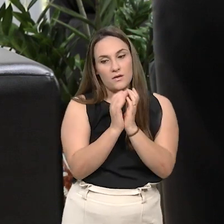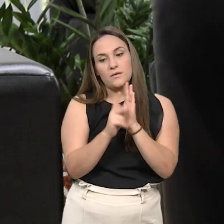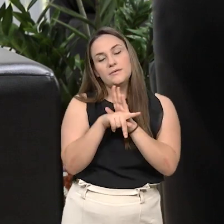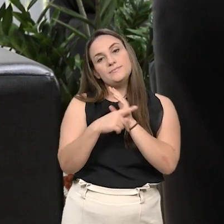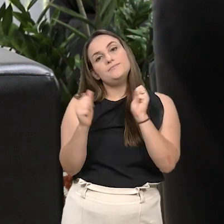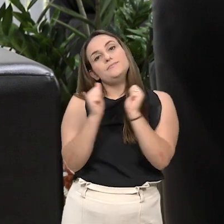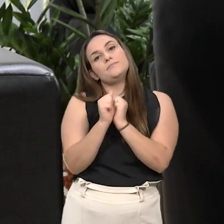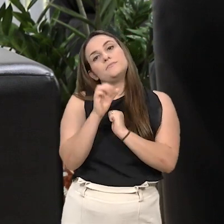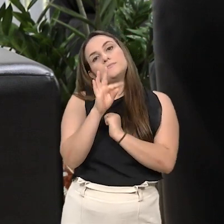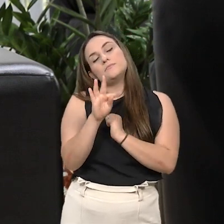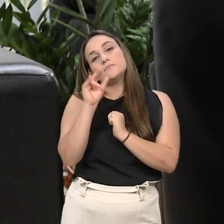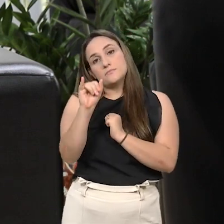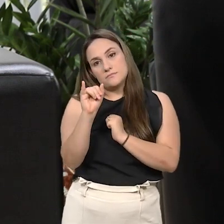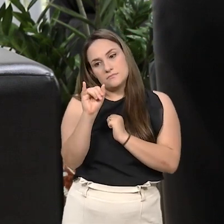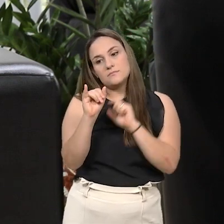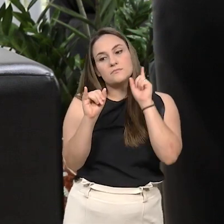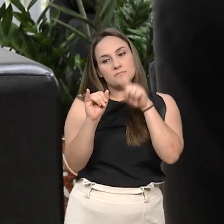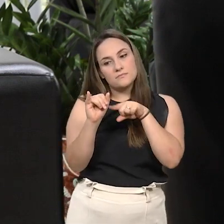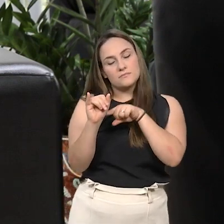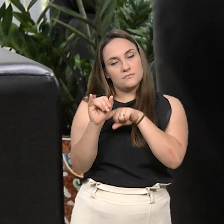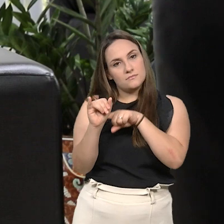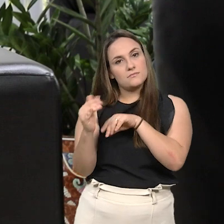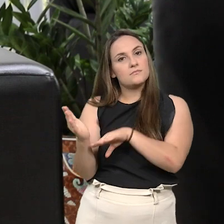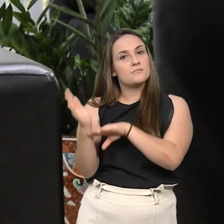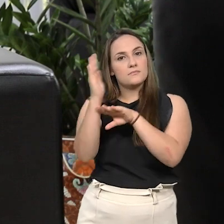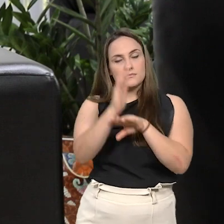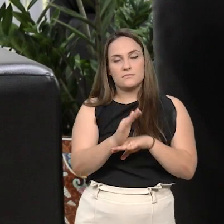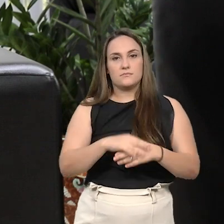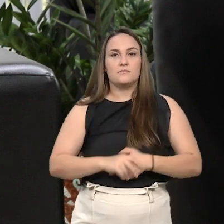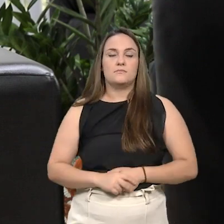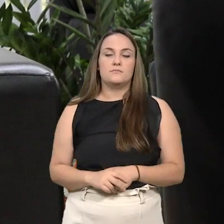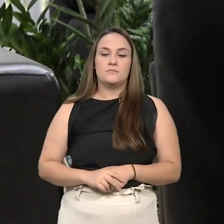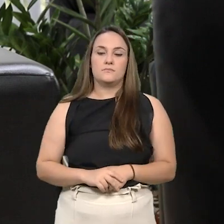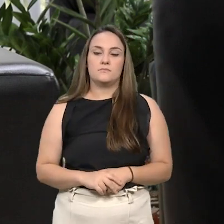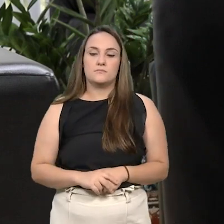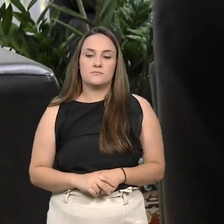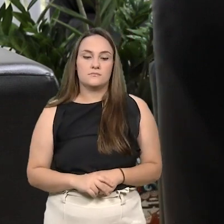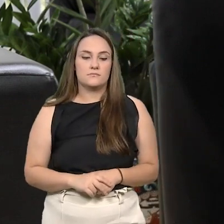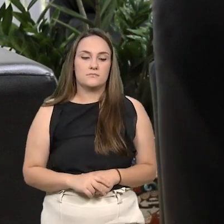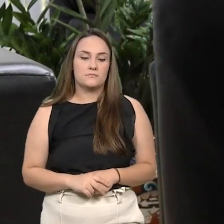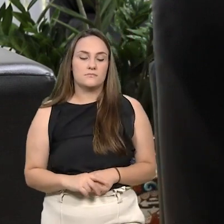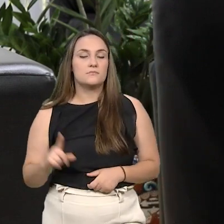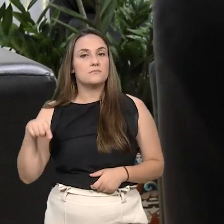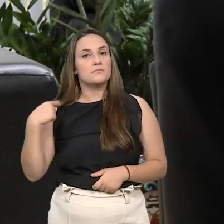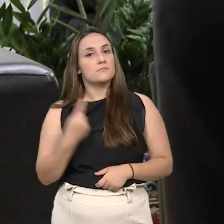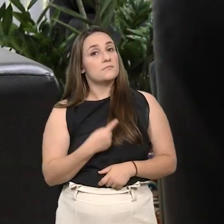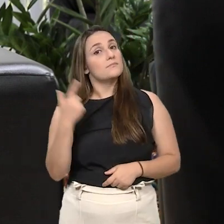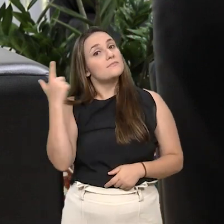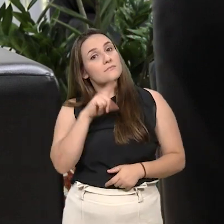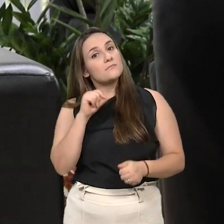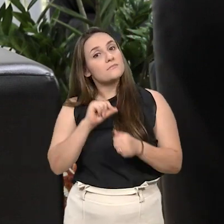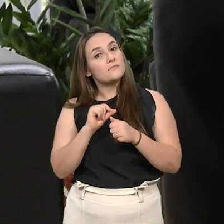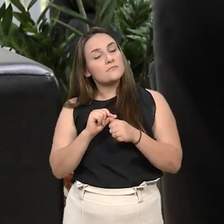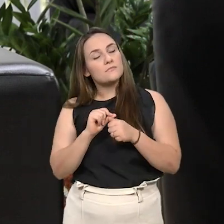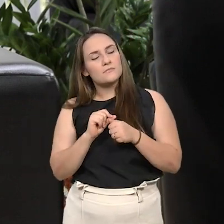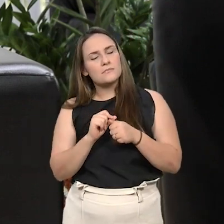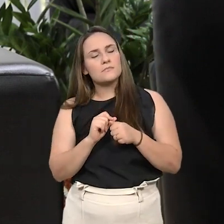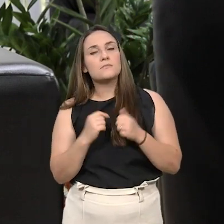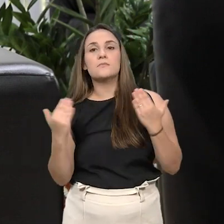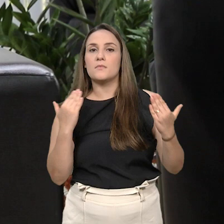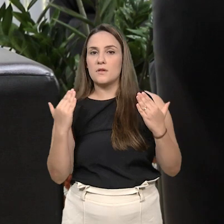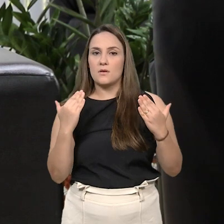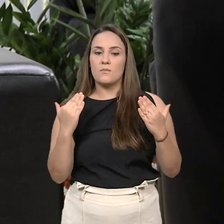principalmente com a TI, que é um irmão de toda hora da CPE, conseguimos desenvolver aí, em alguns